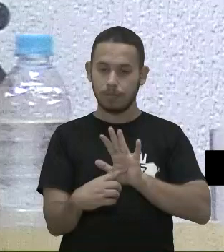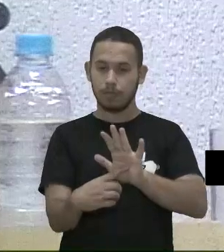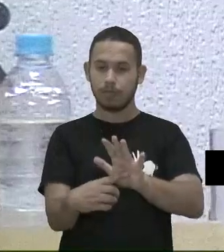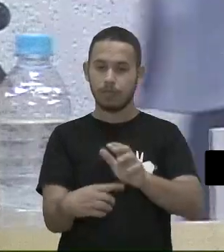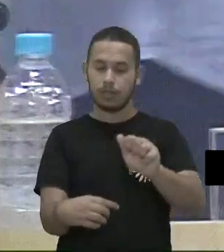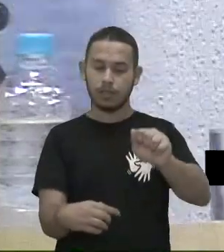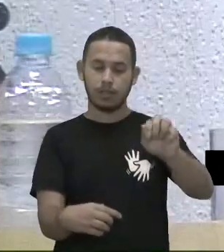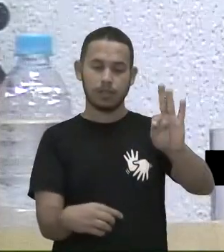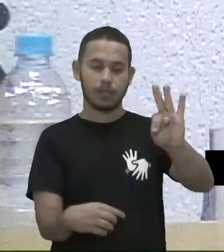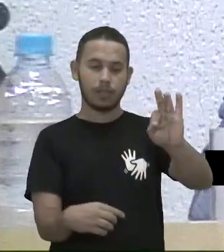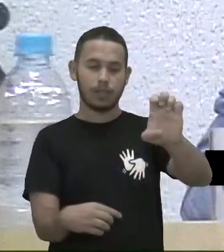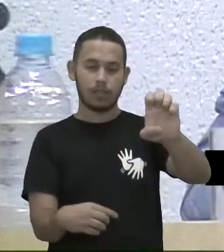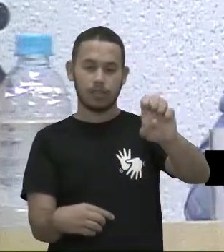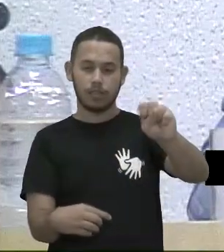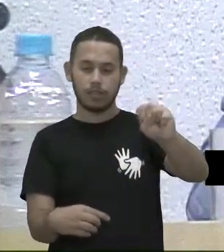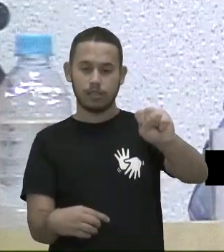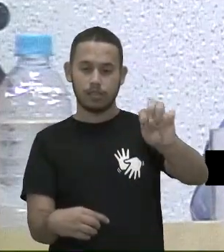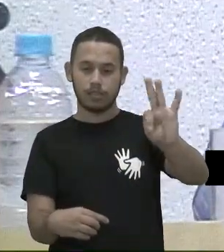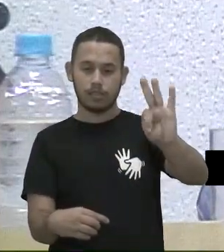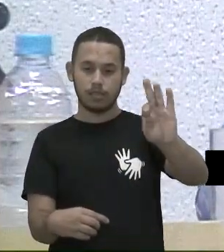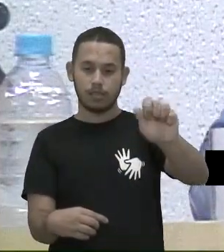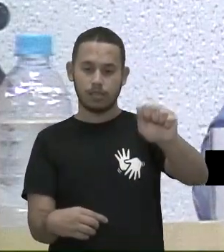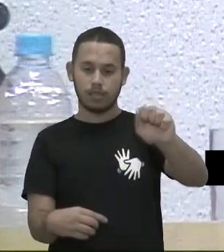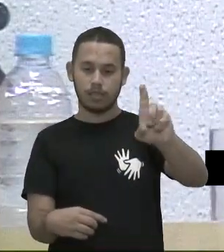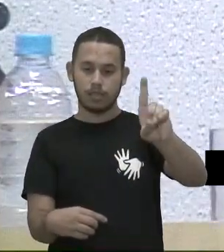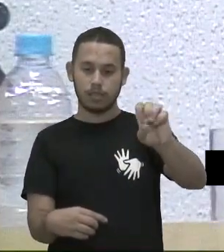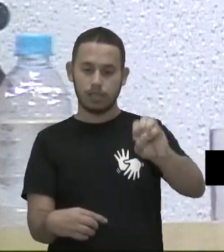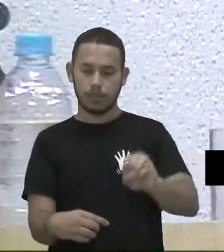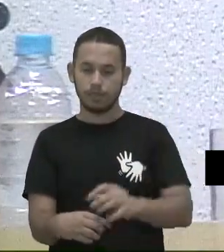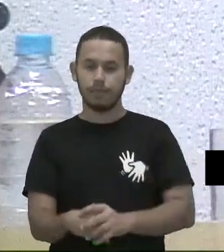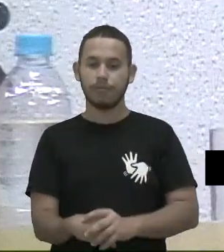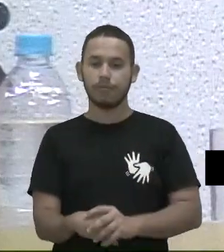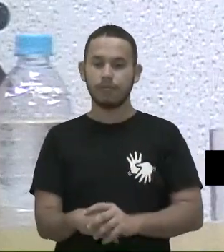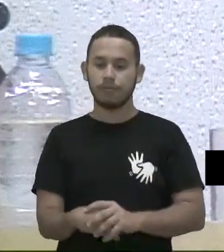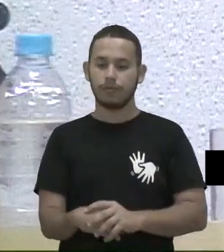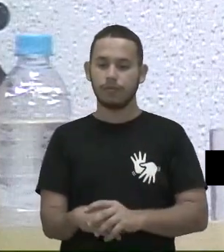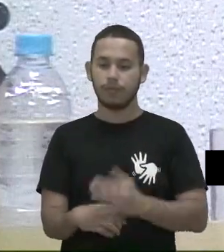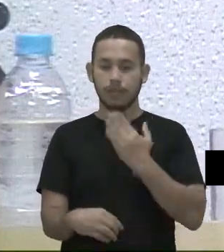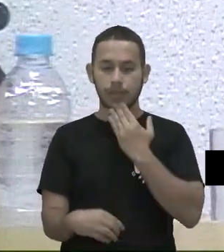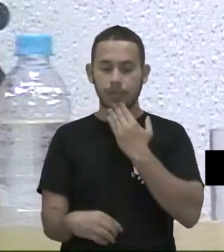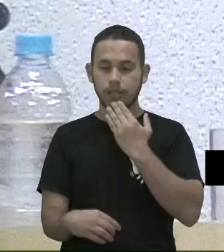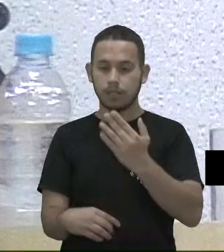atestado médico. Bom, eles pedem pelo deferimento dessa